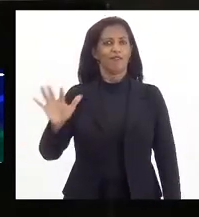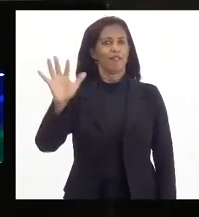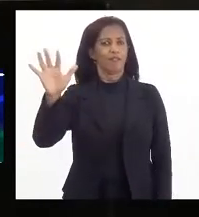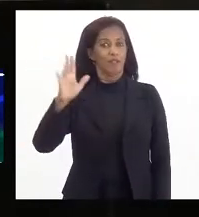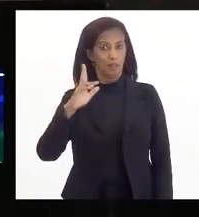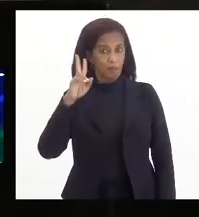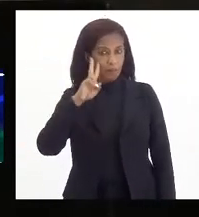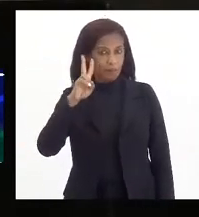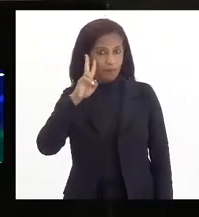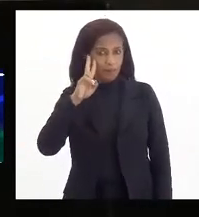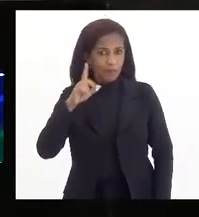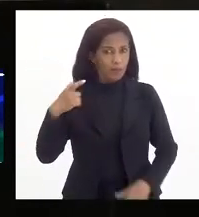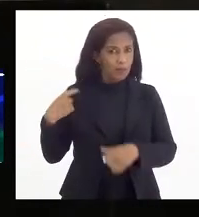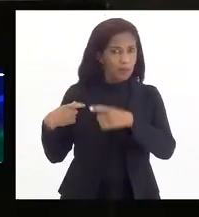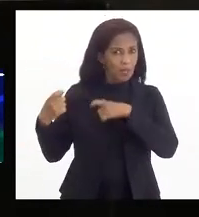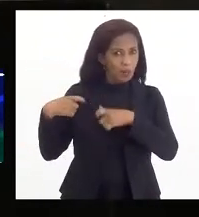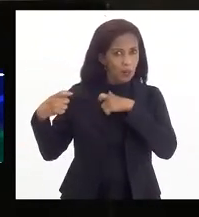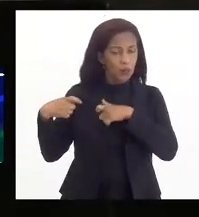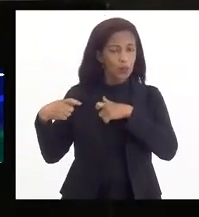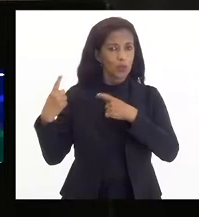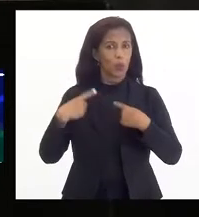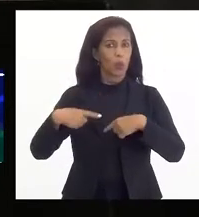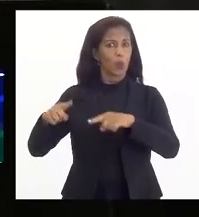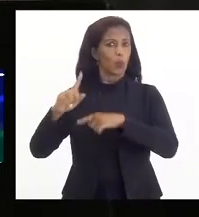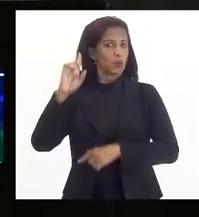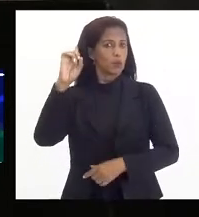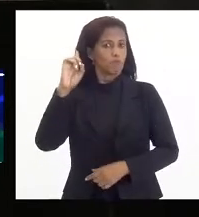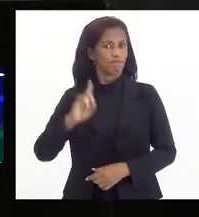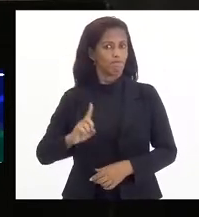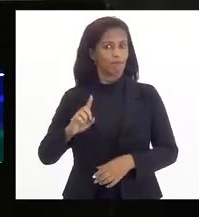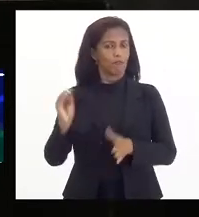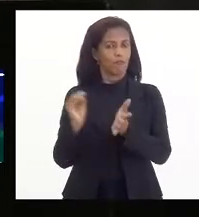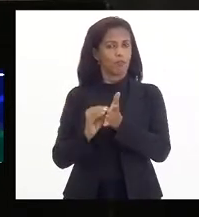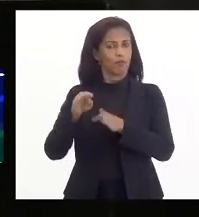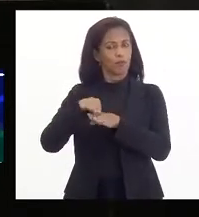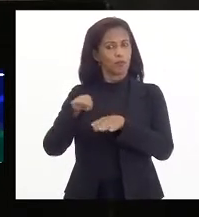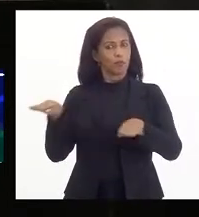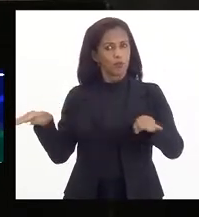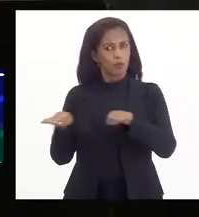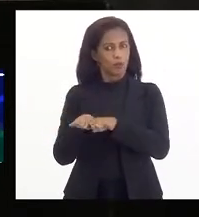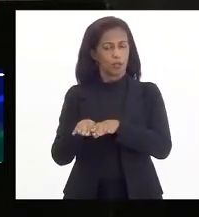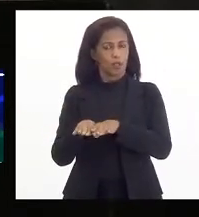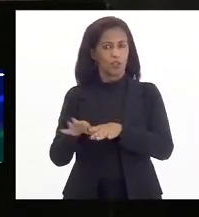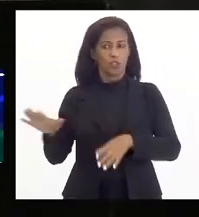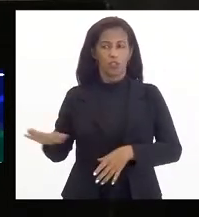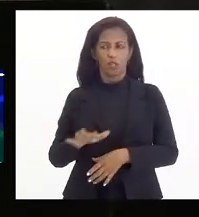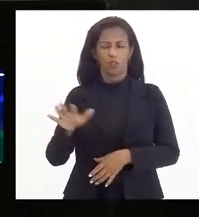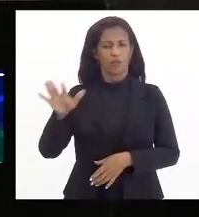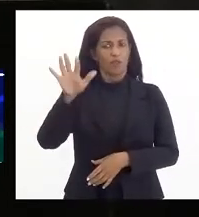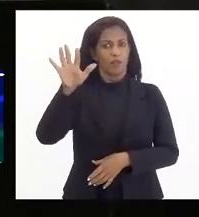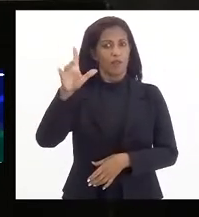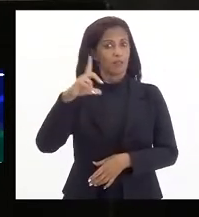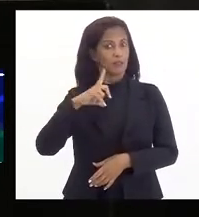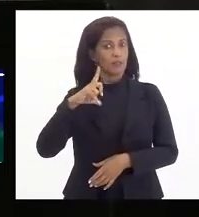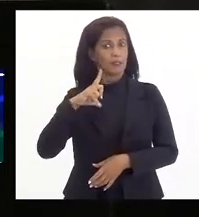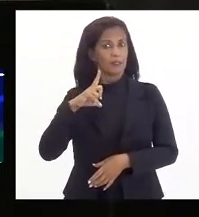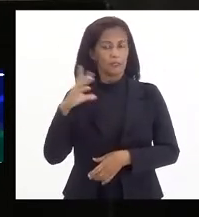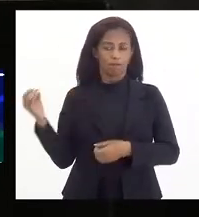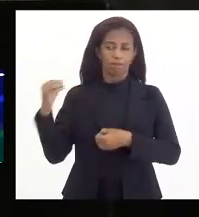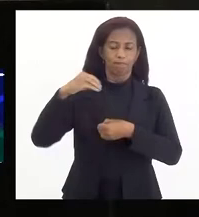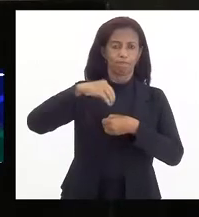do que a luta contra as violações de direitos a luta contra a desigualdade EA luta para que as favelas seja afinal de contas